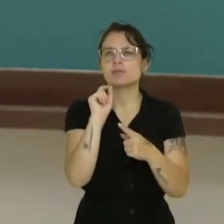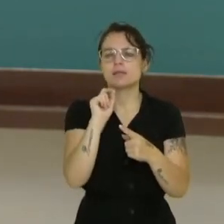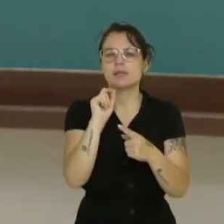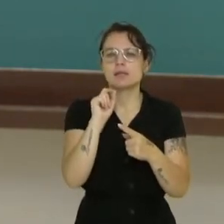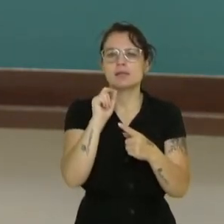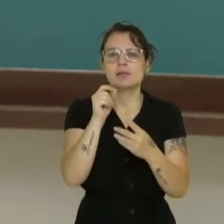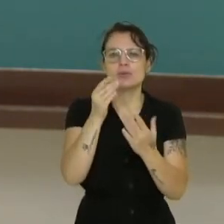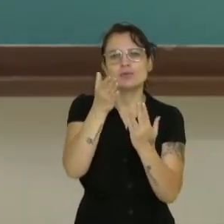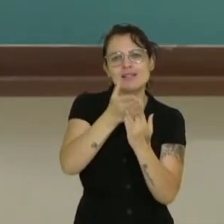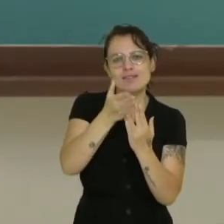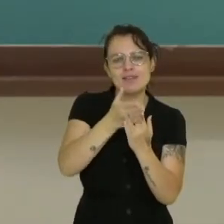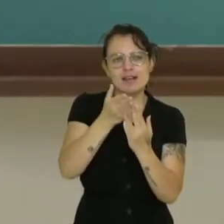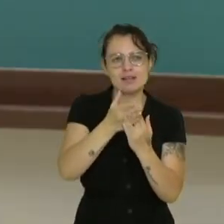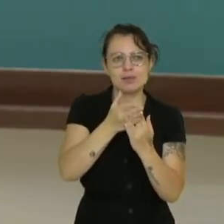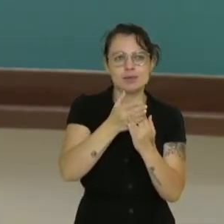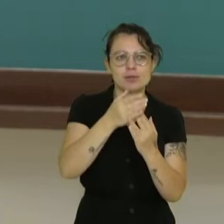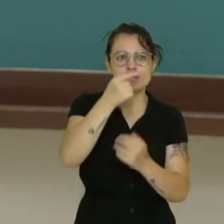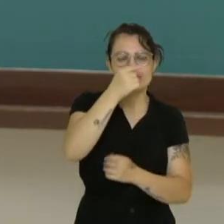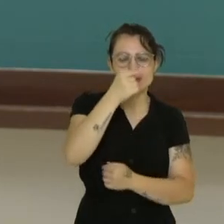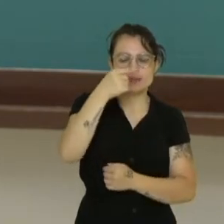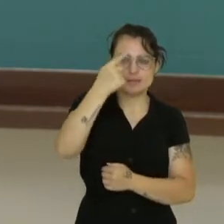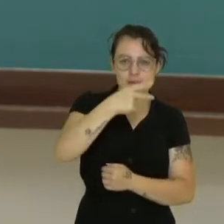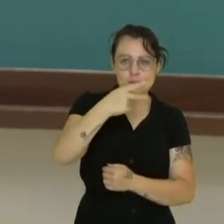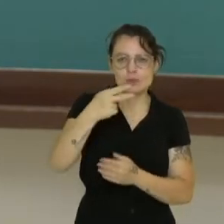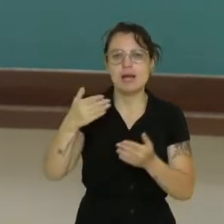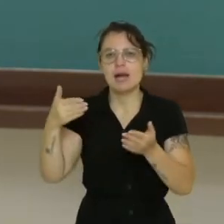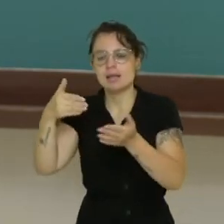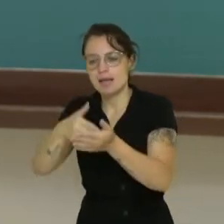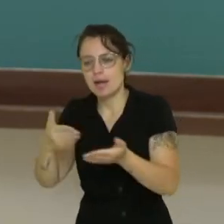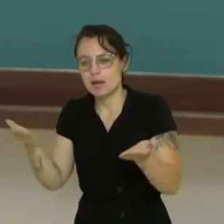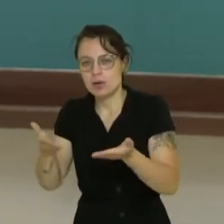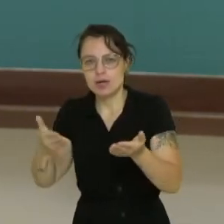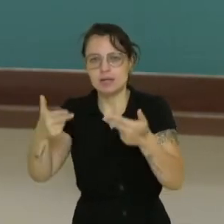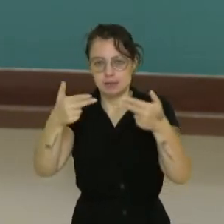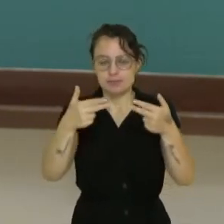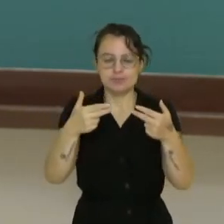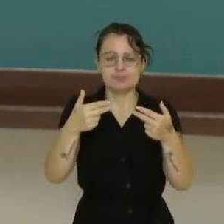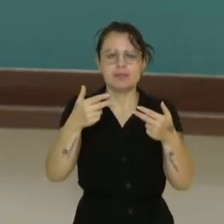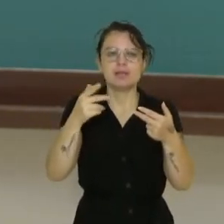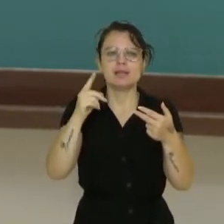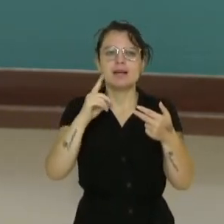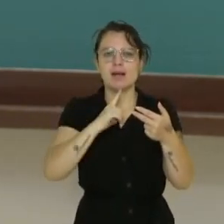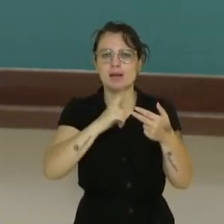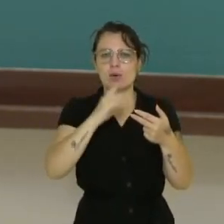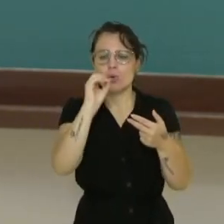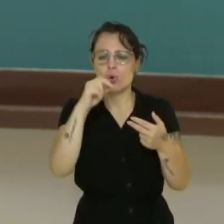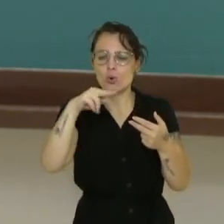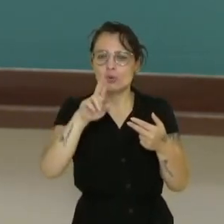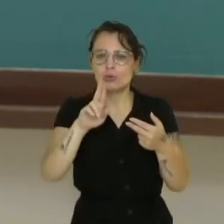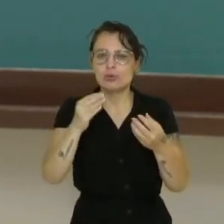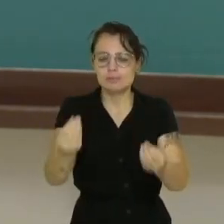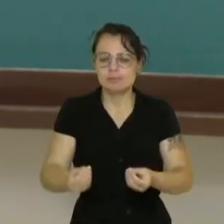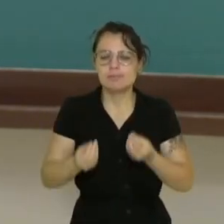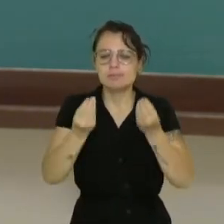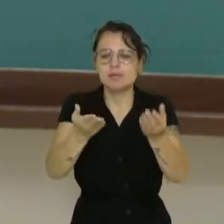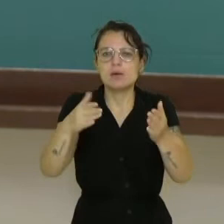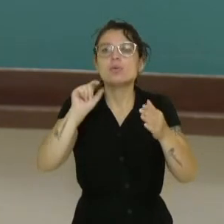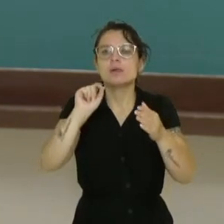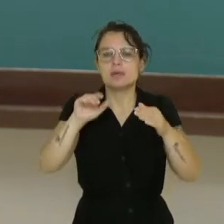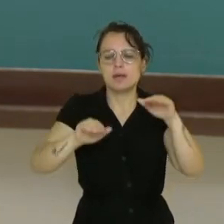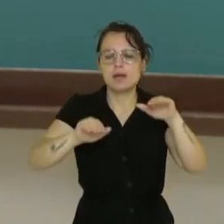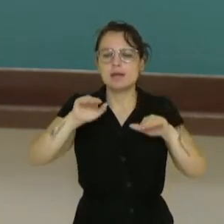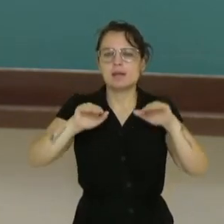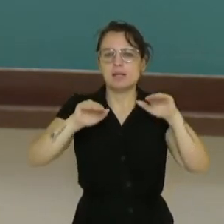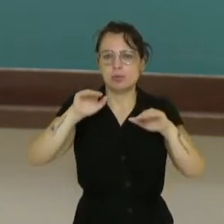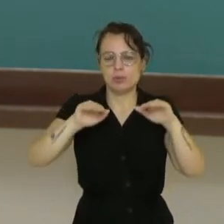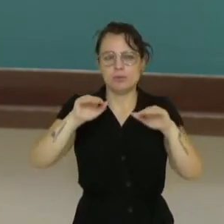Guerra Mundial até a atualidade, a ONU é quem conseguiu equilibrar a situação. Lembrando que a